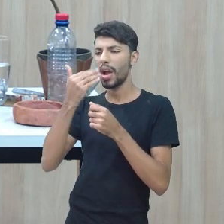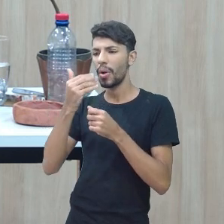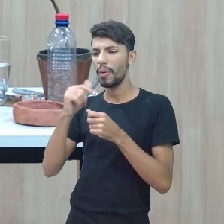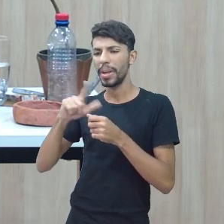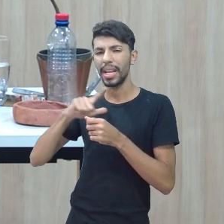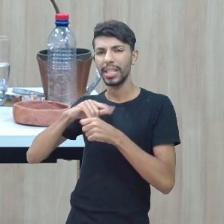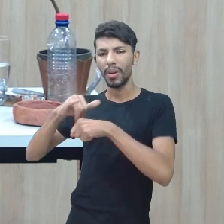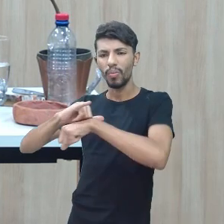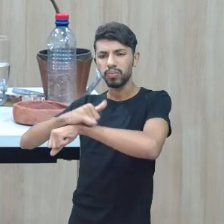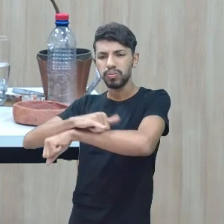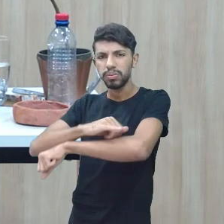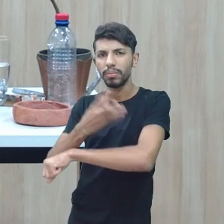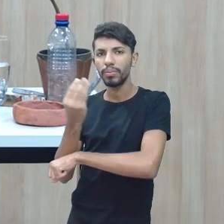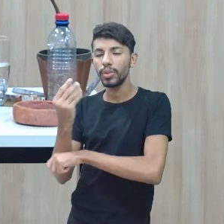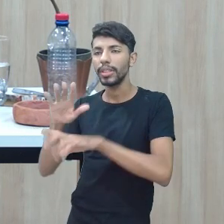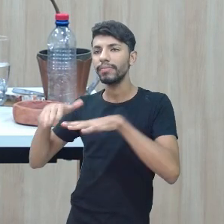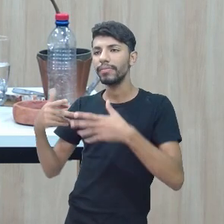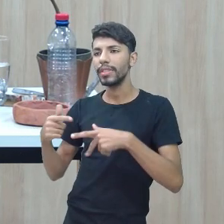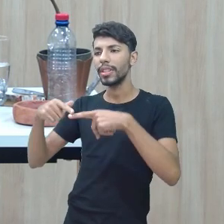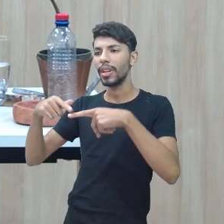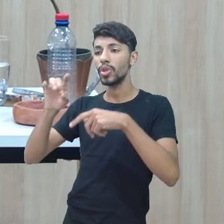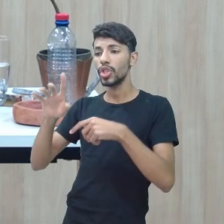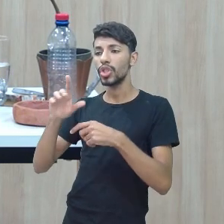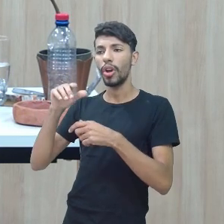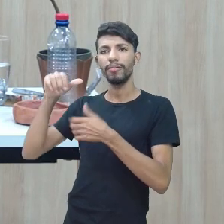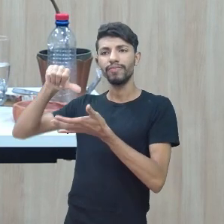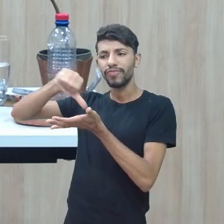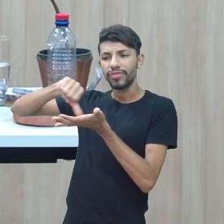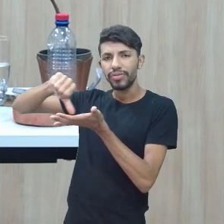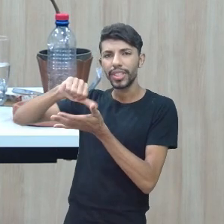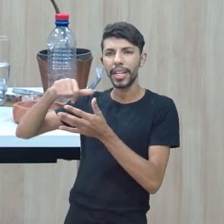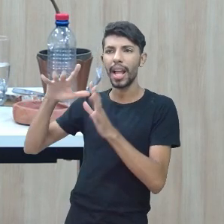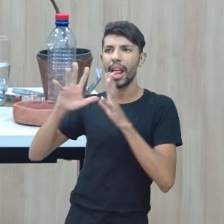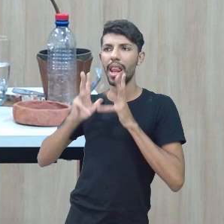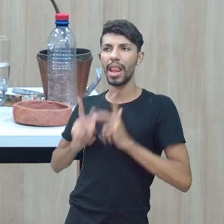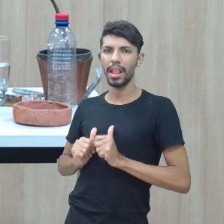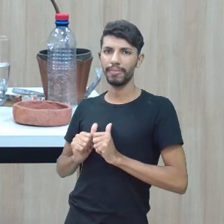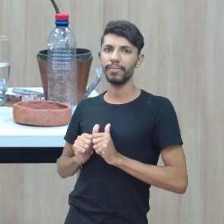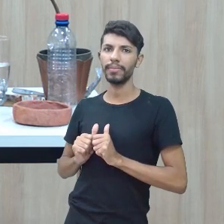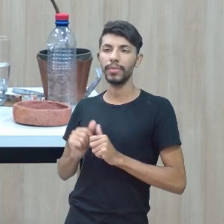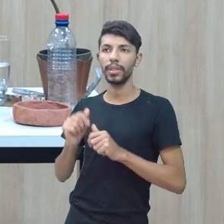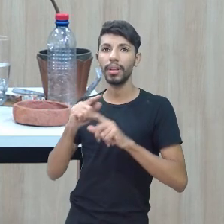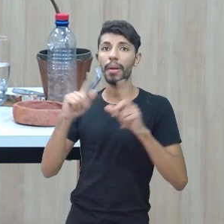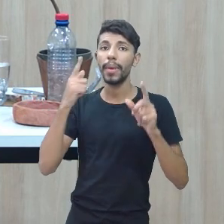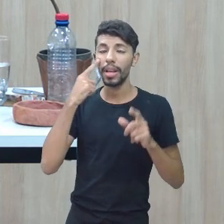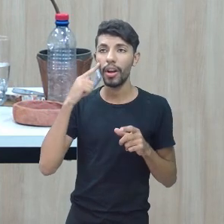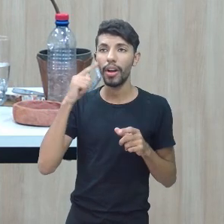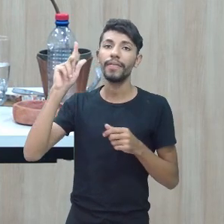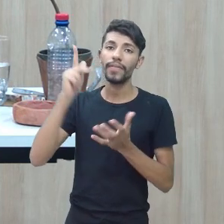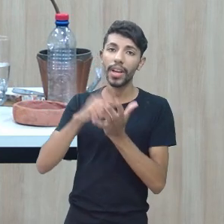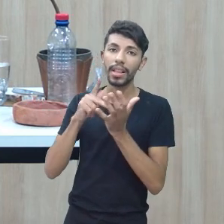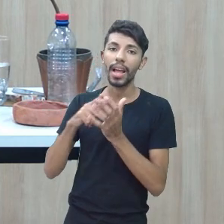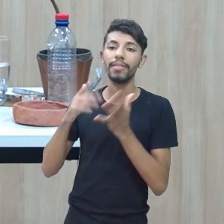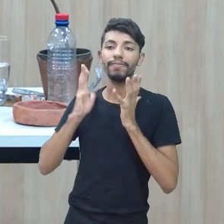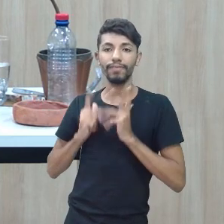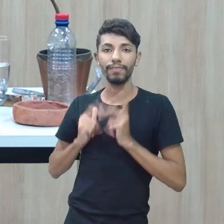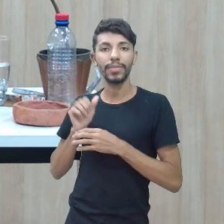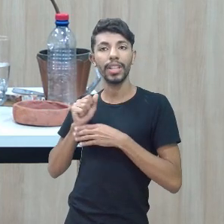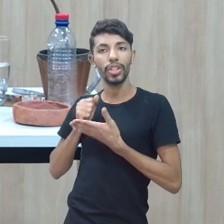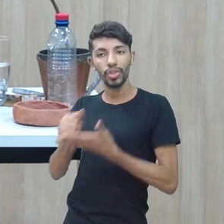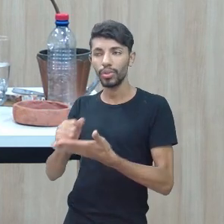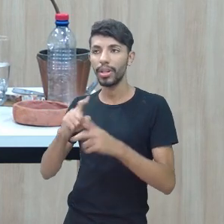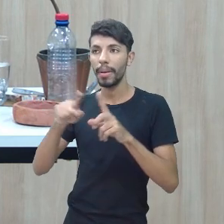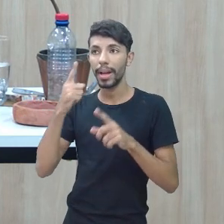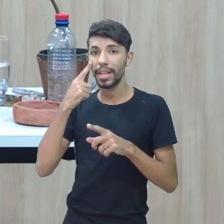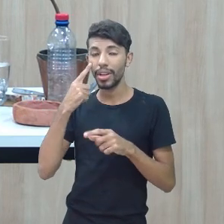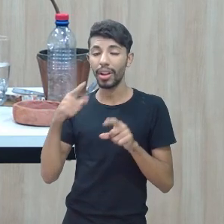nesse momento. Porém, também tem uma desvantagem. Eles são grandes poluidores dos mananciais, dos rios, né? Dos